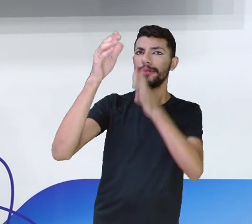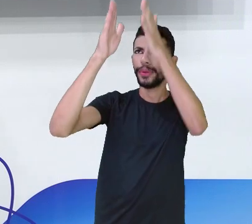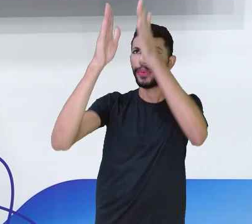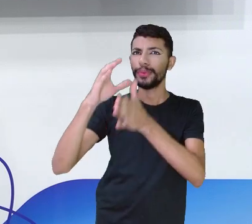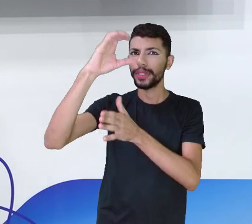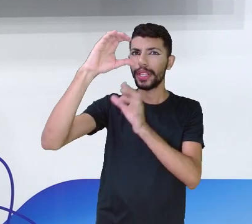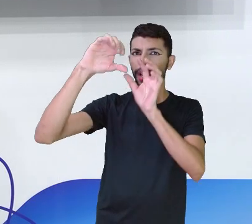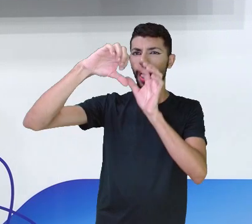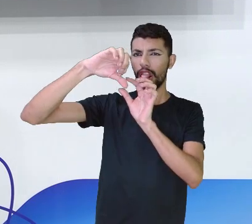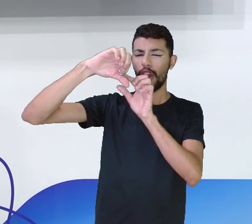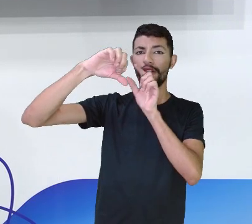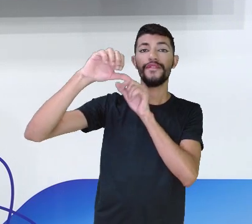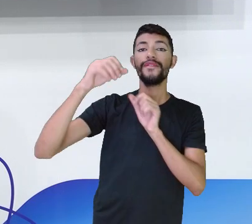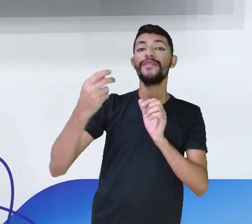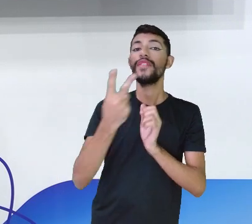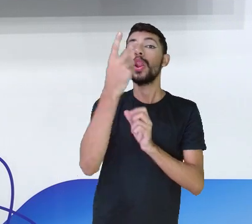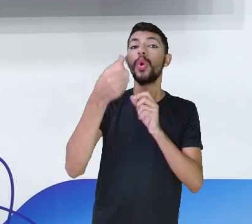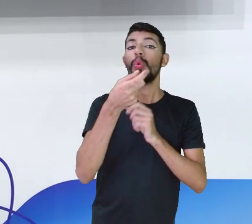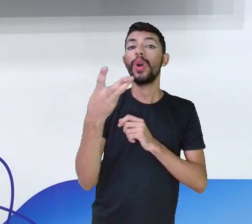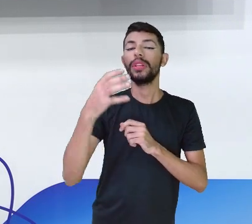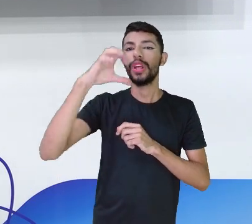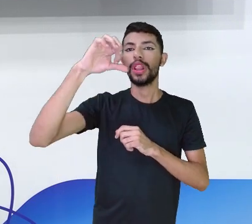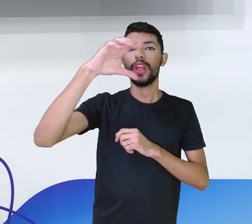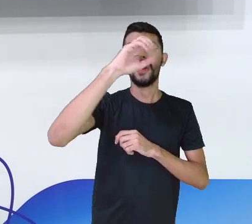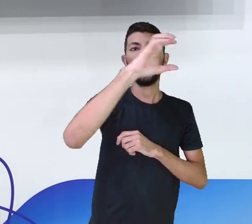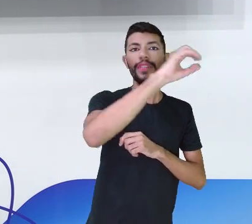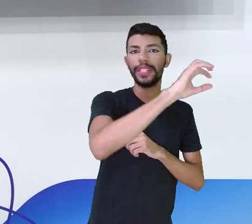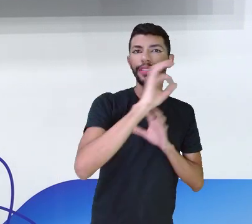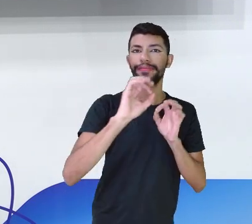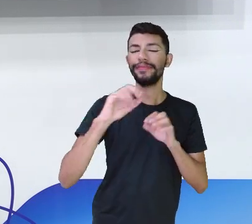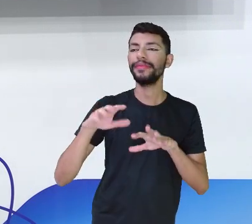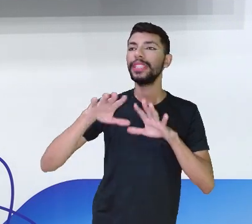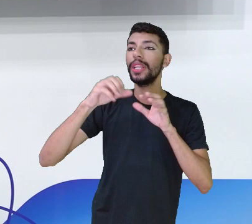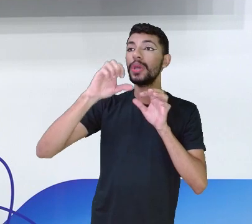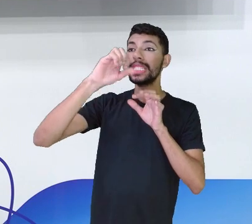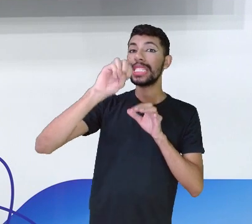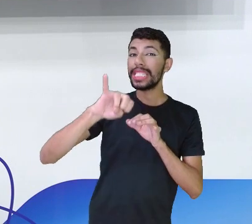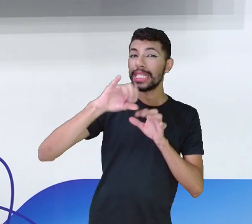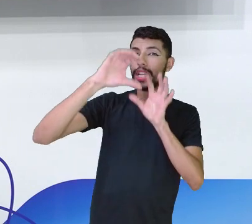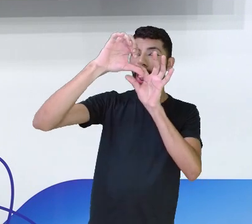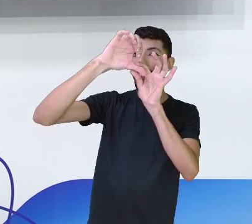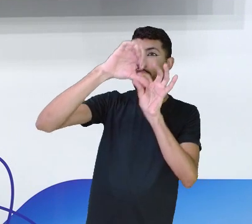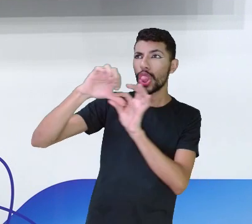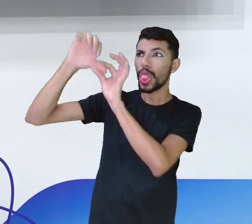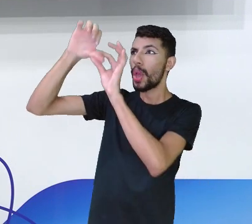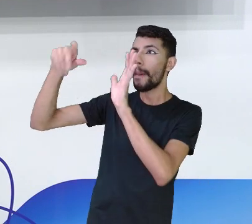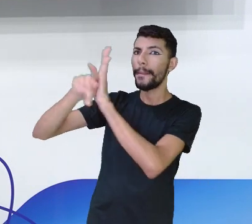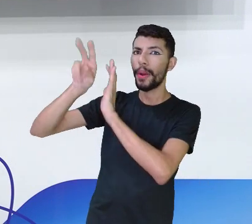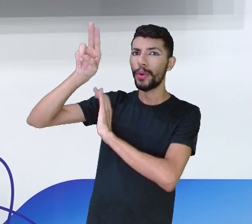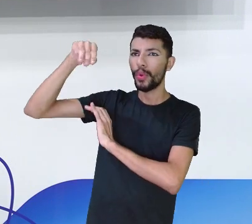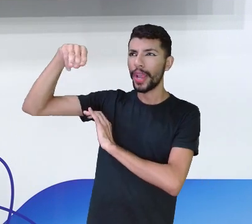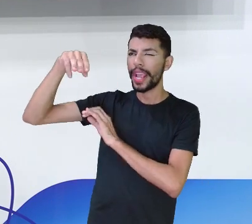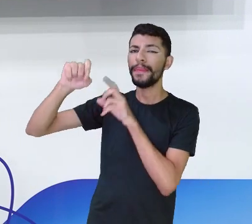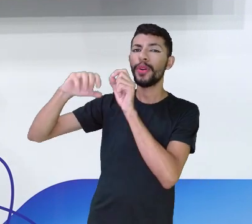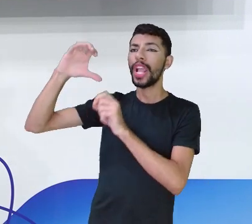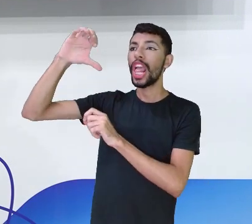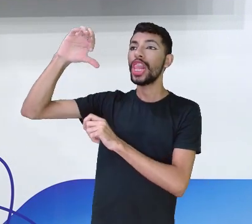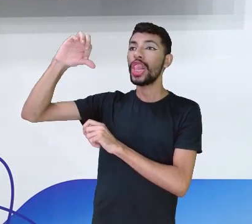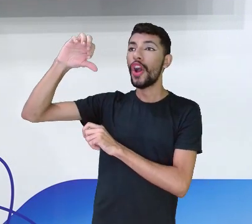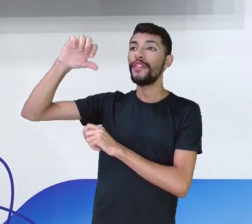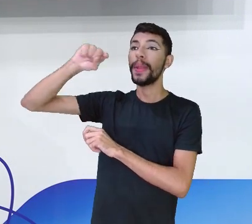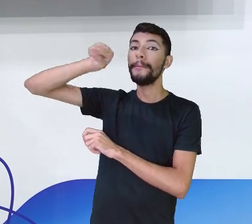centenas, vai valer 900. E se eu tiver o meu 9 na ordem da unidade de milhar, vai